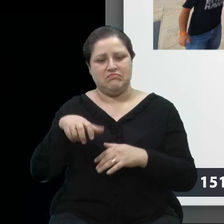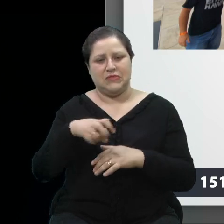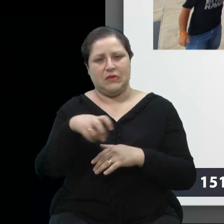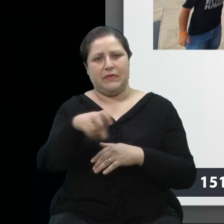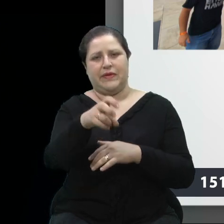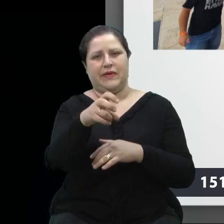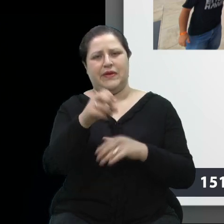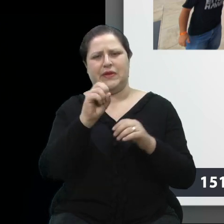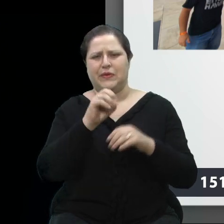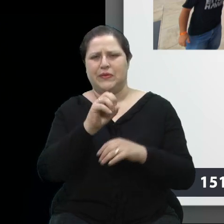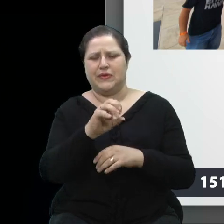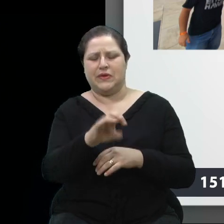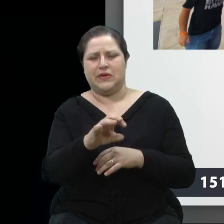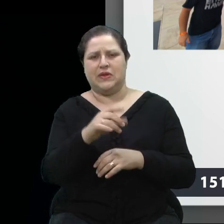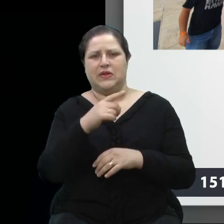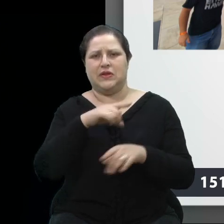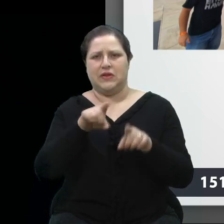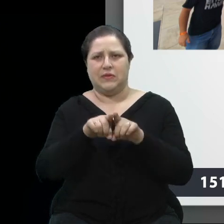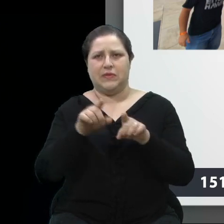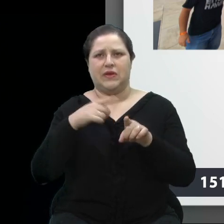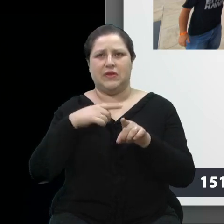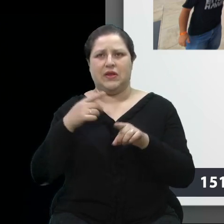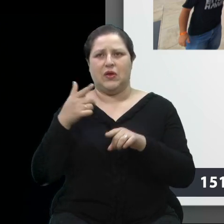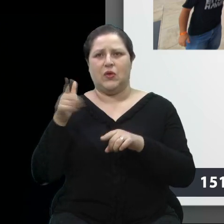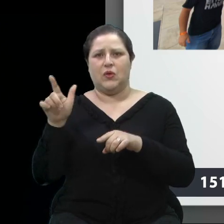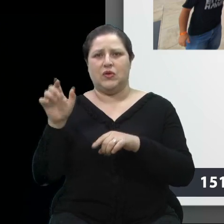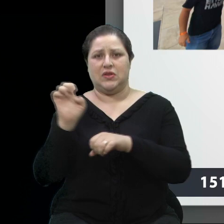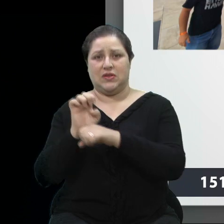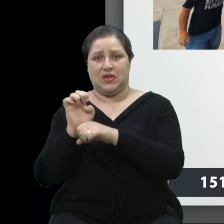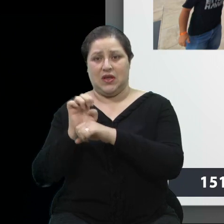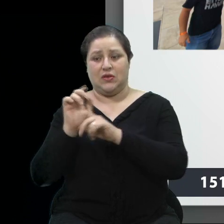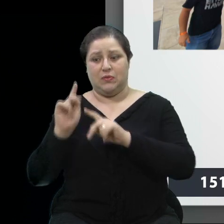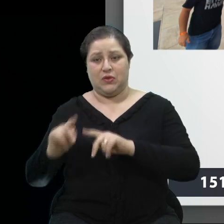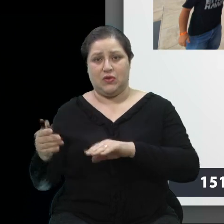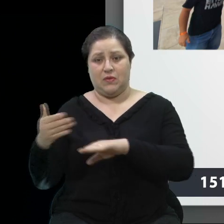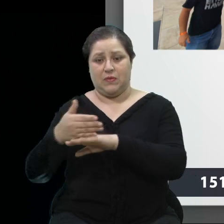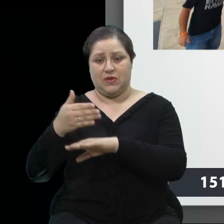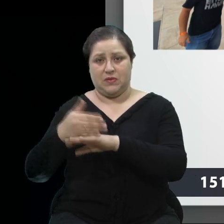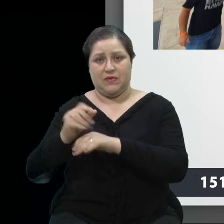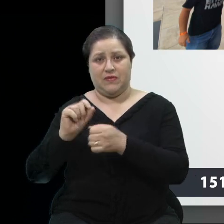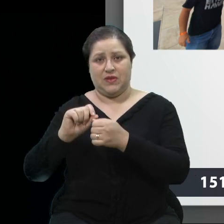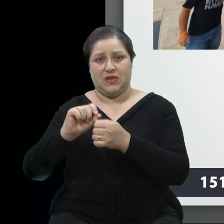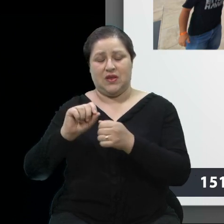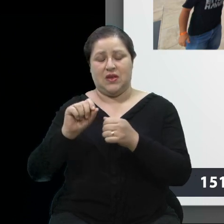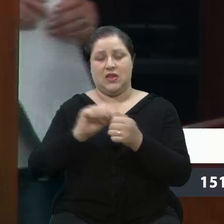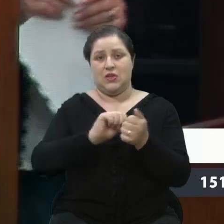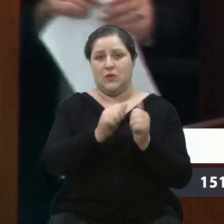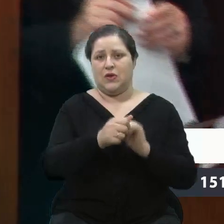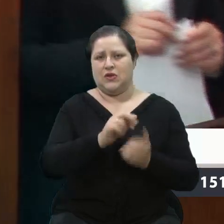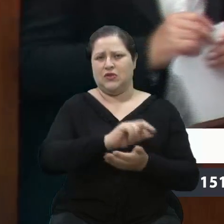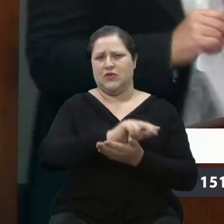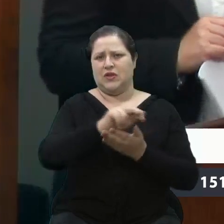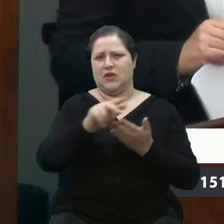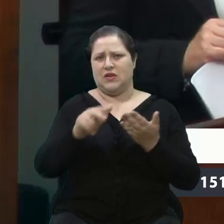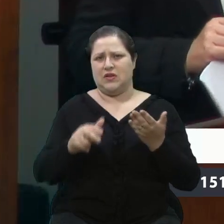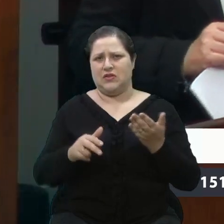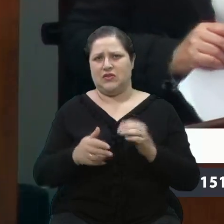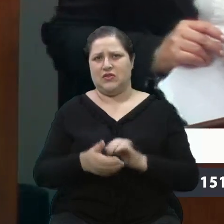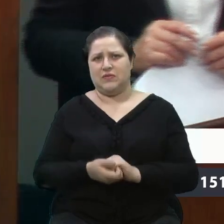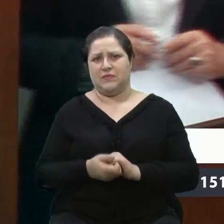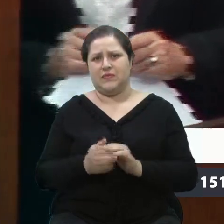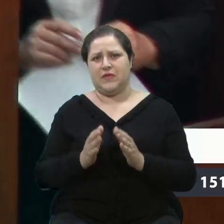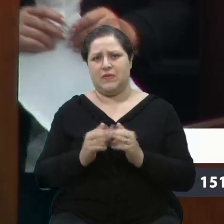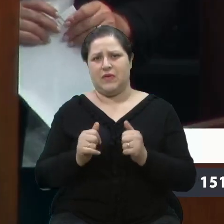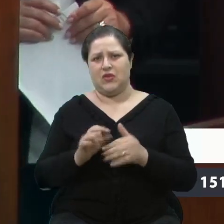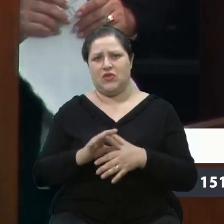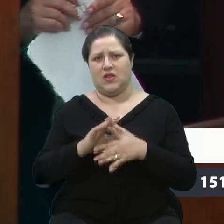exemplos são os mais diversos. Né? E outra coisa que me chama muita atenção, na sequência, uma declaração de líder, vereadora Denise. Vereador Felipe